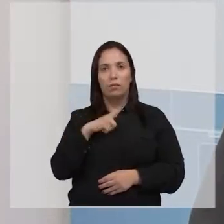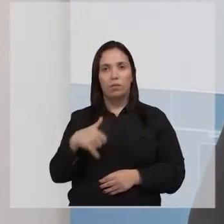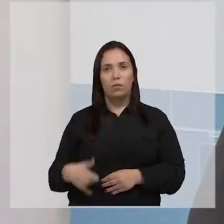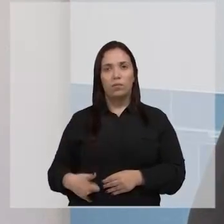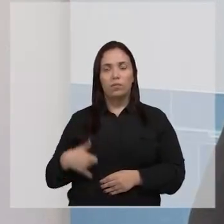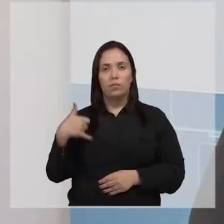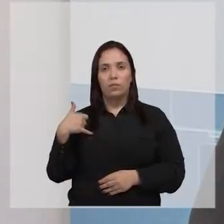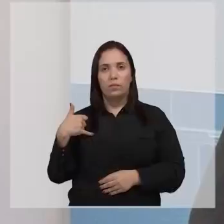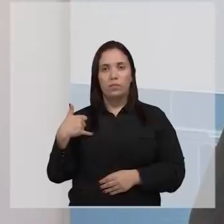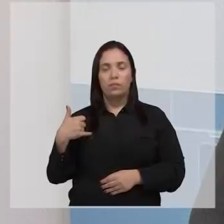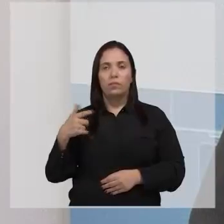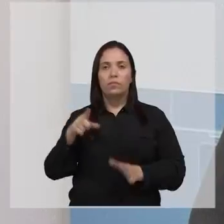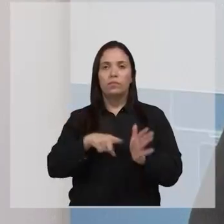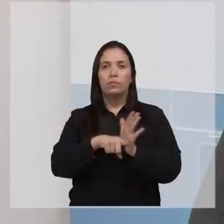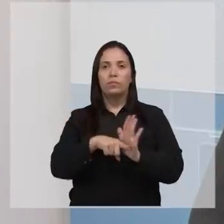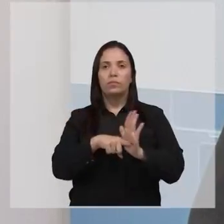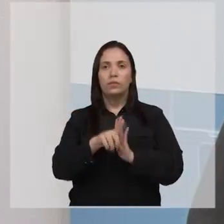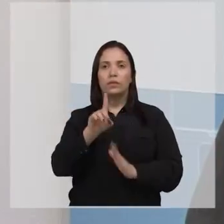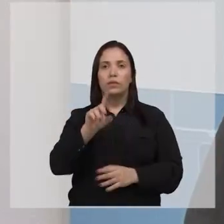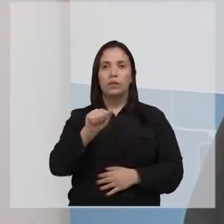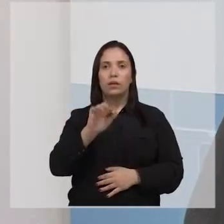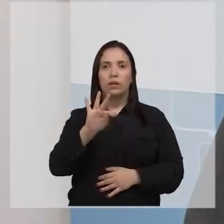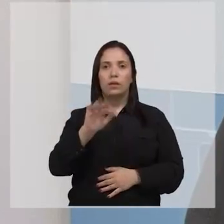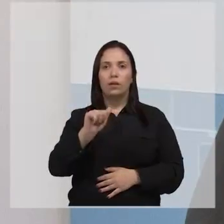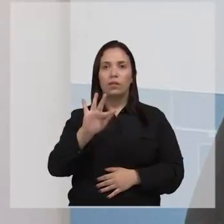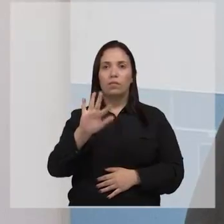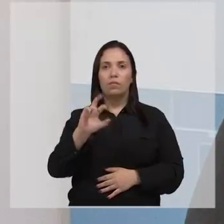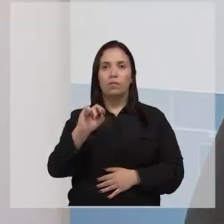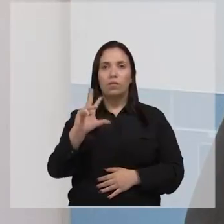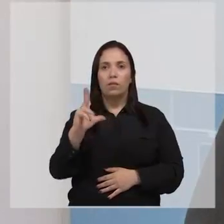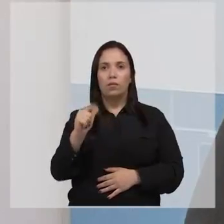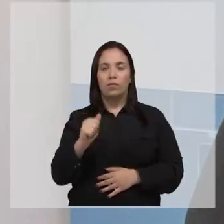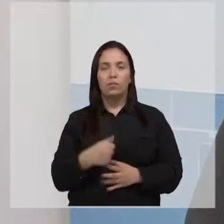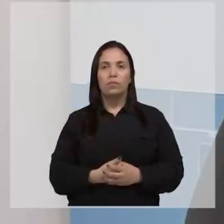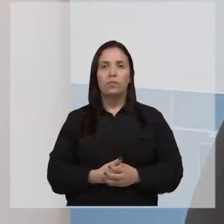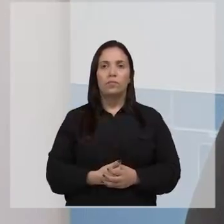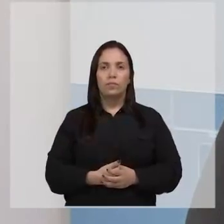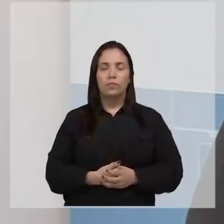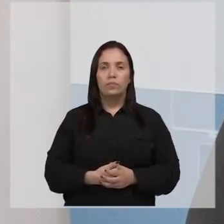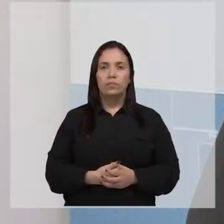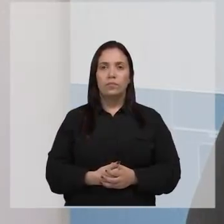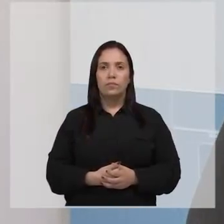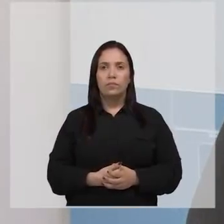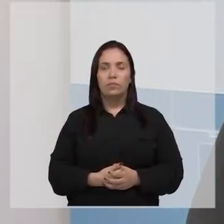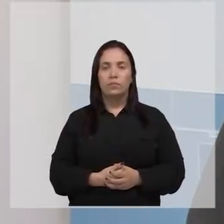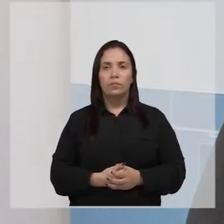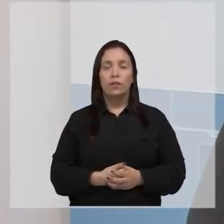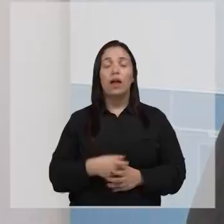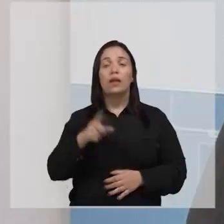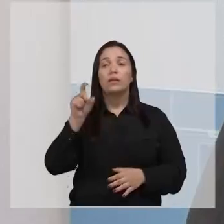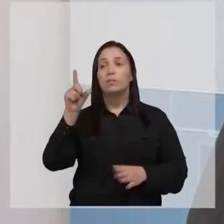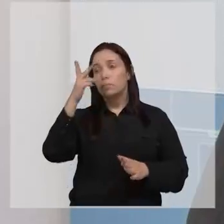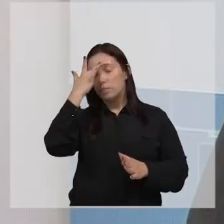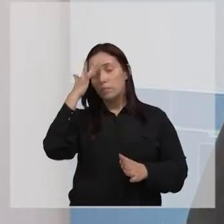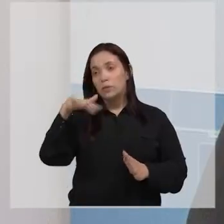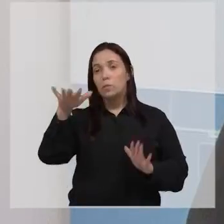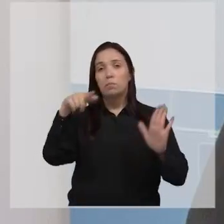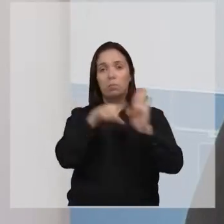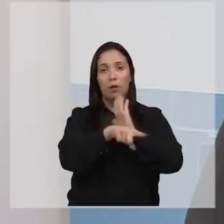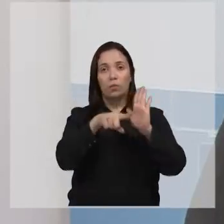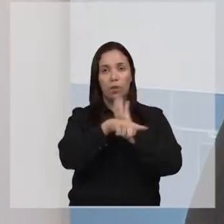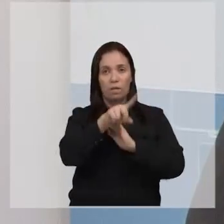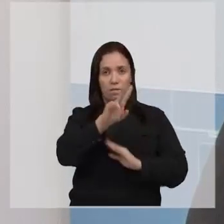avaliação do Datafolha em relação a isso. Perguntado sobre ser candidato ou não, o ministro